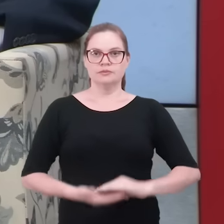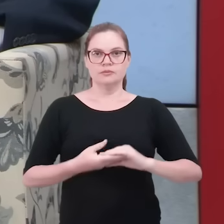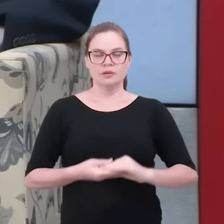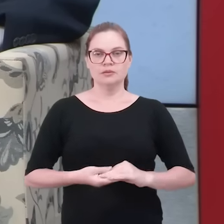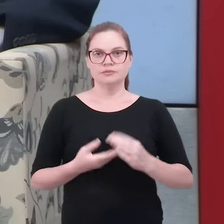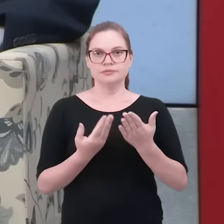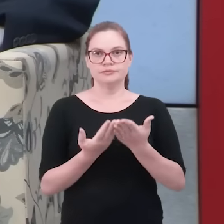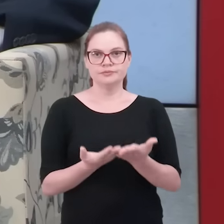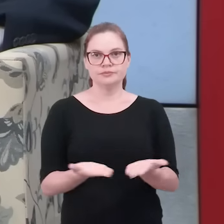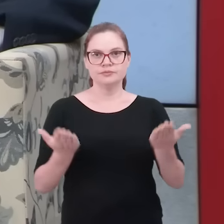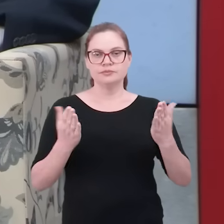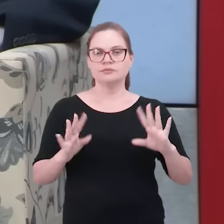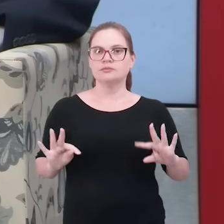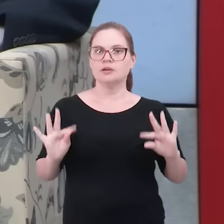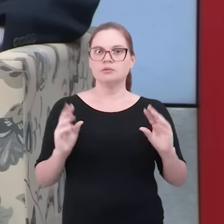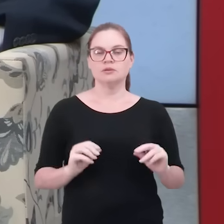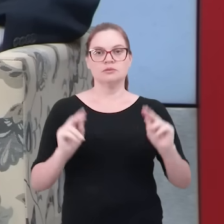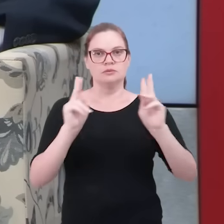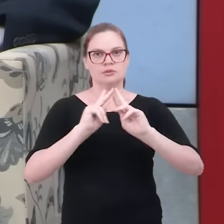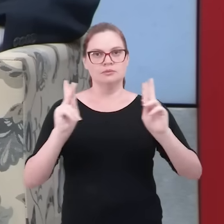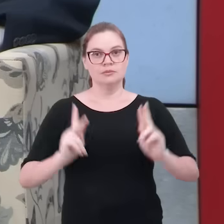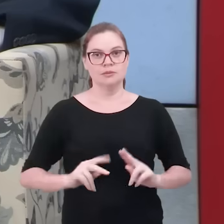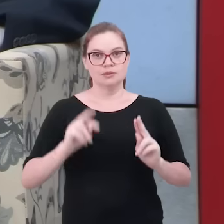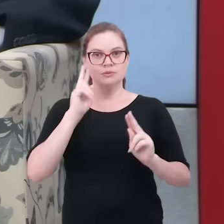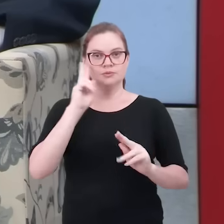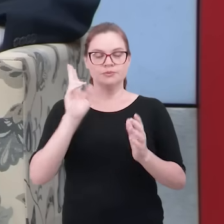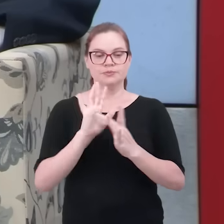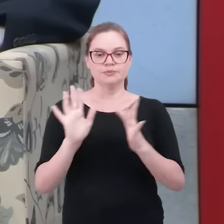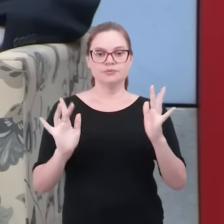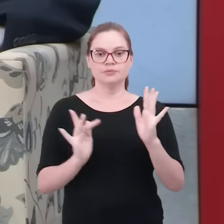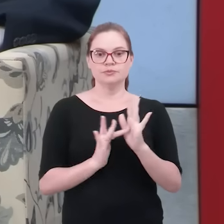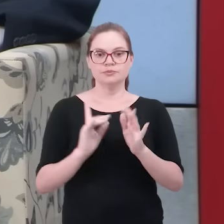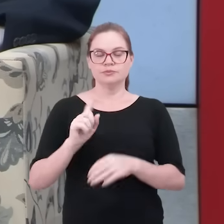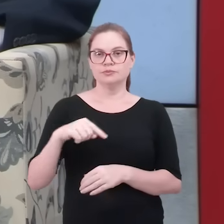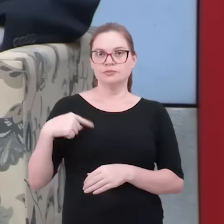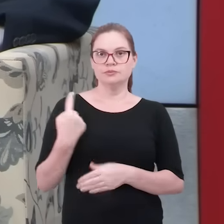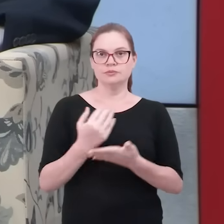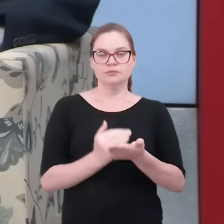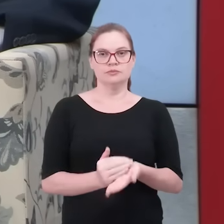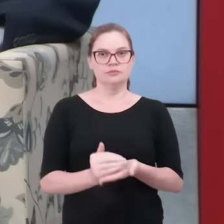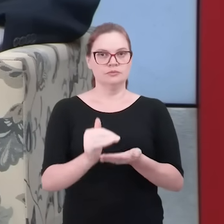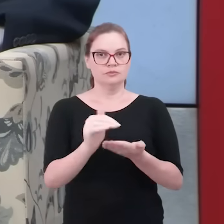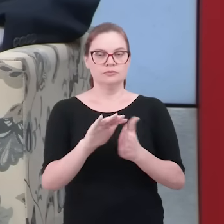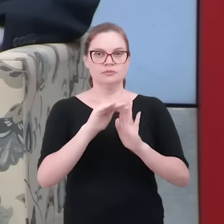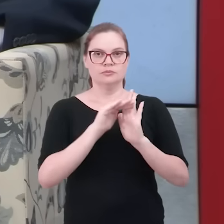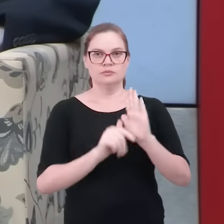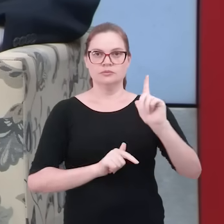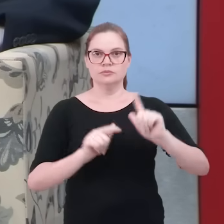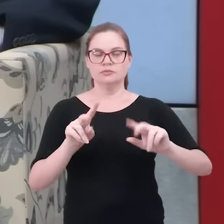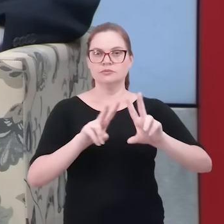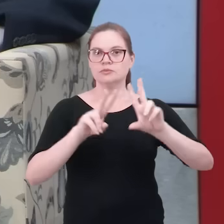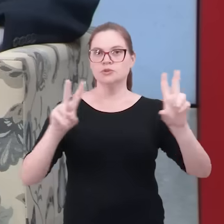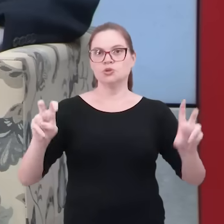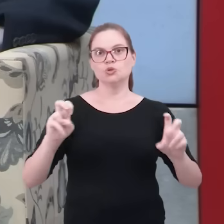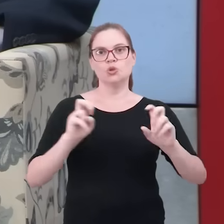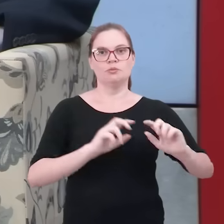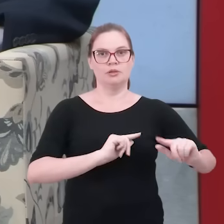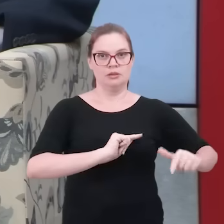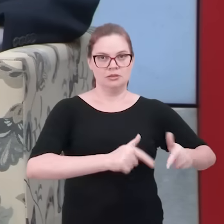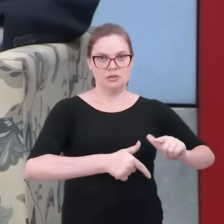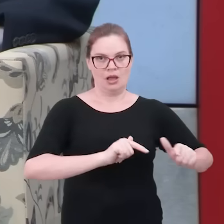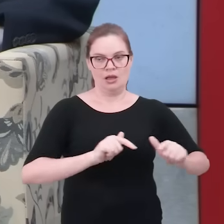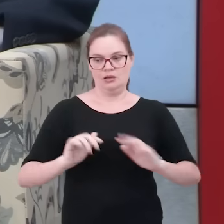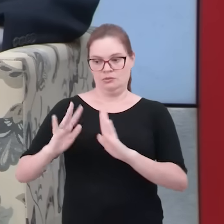Nós saudamos a todos com a paz do Senhor Jesus. Estamos no programa Israel e a